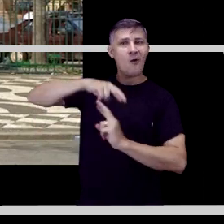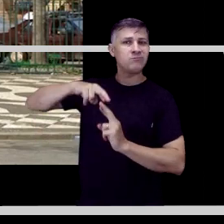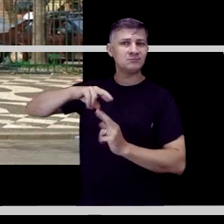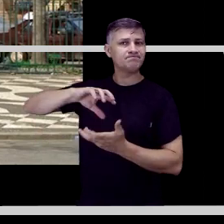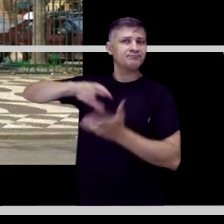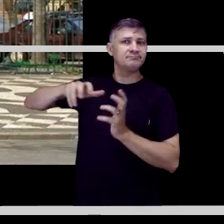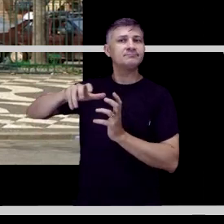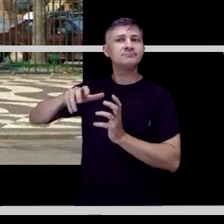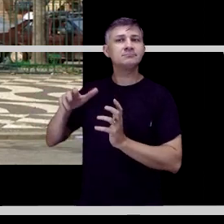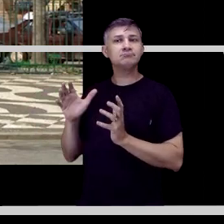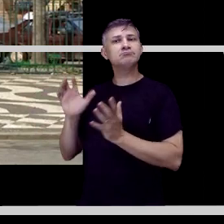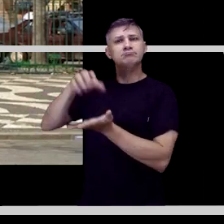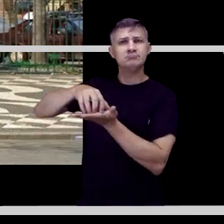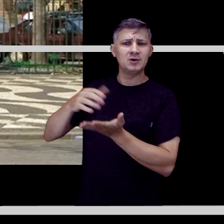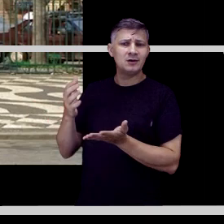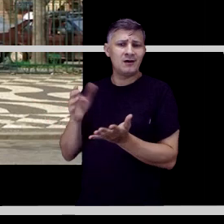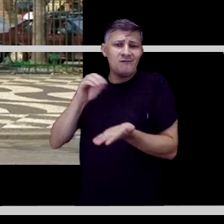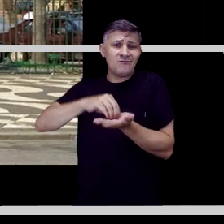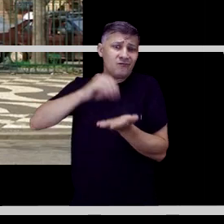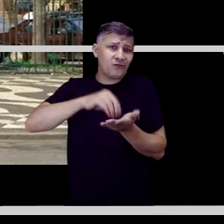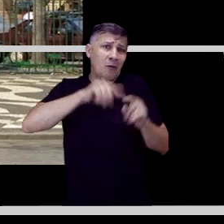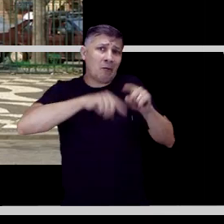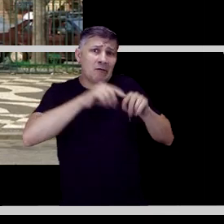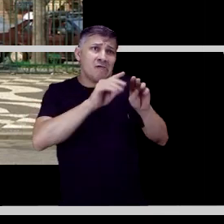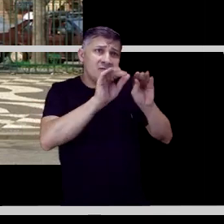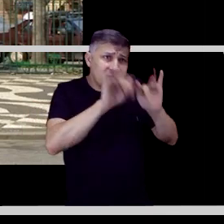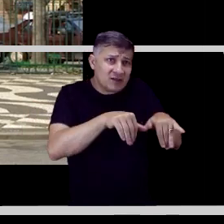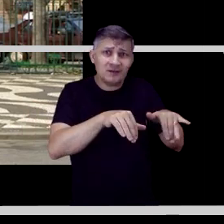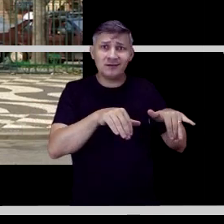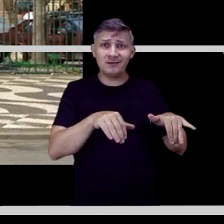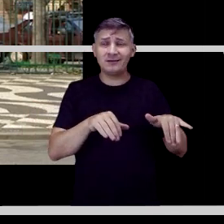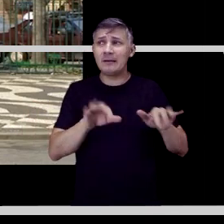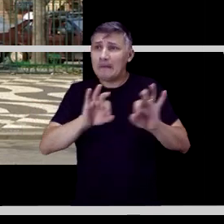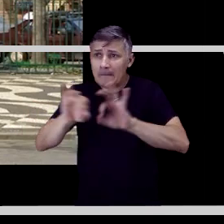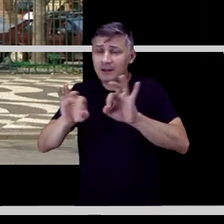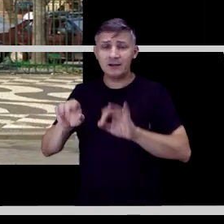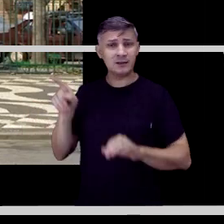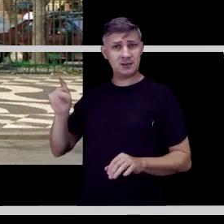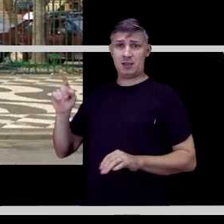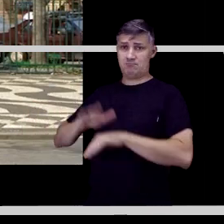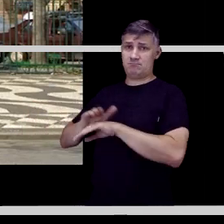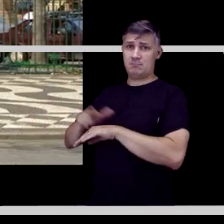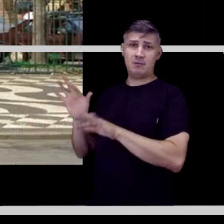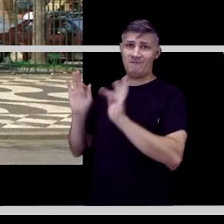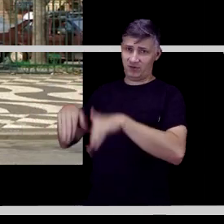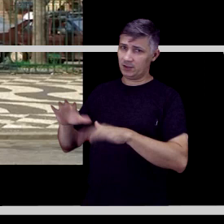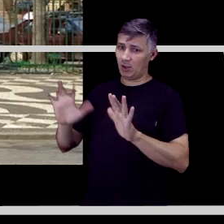assumindo a situação que ele estava de não ter acabamentos, né? Então não foi o Ramos de Azevedo que planejou que ele não